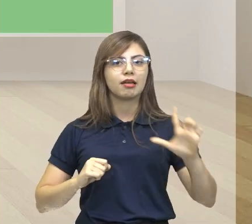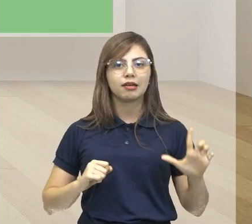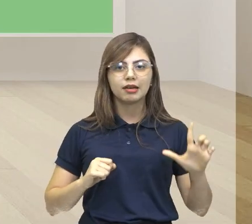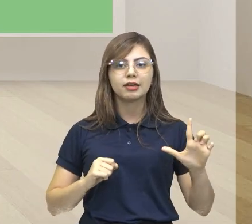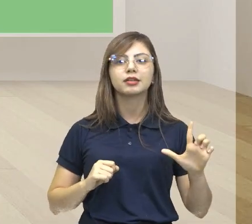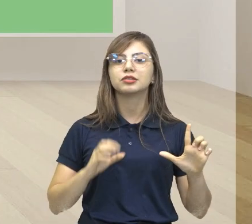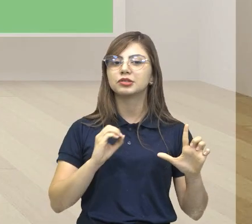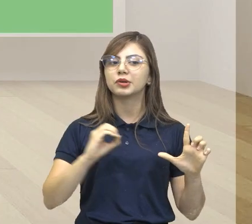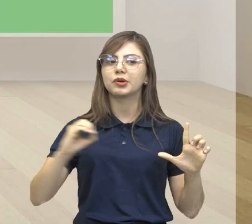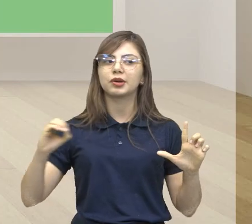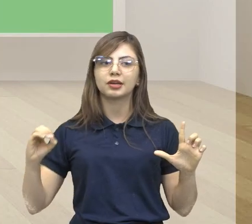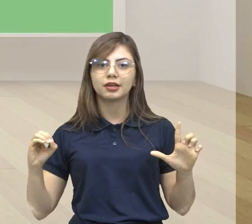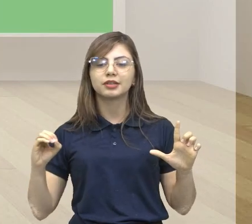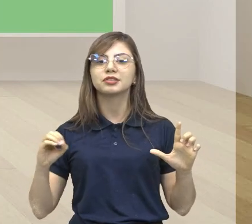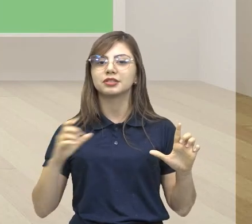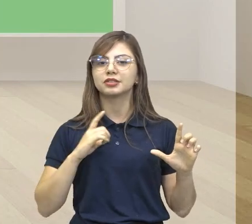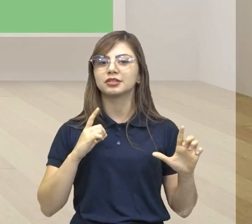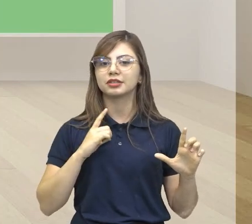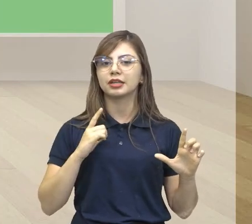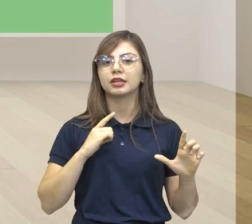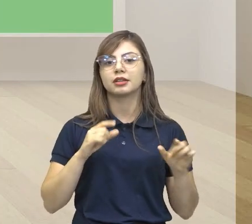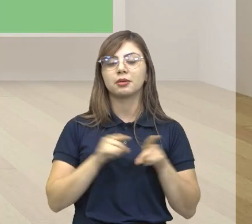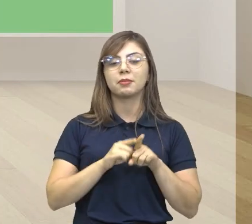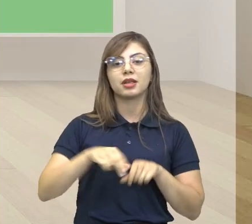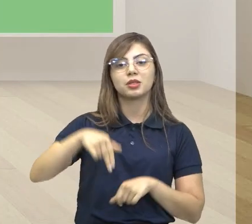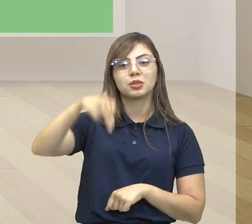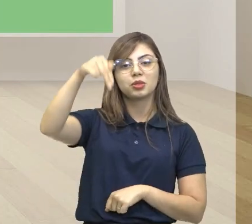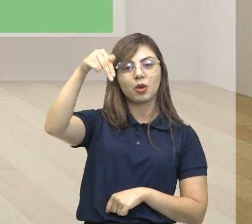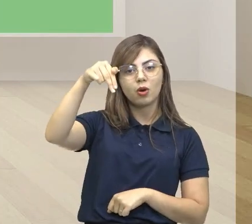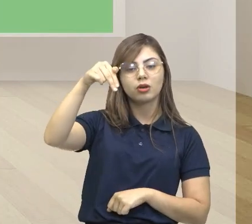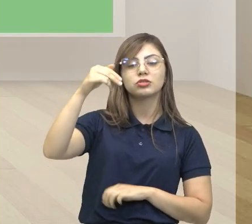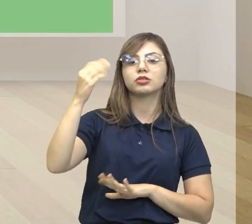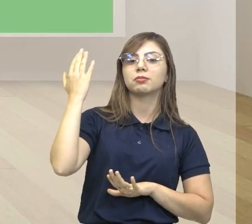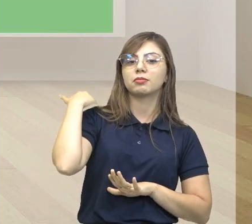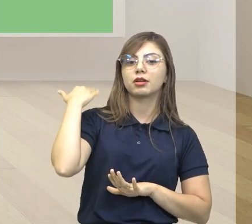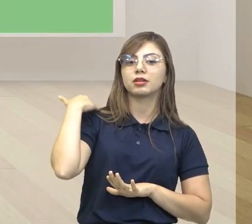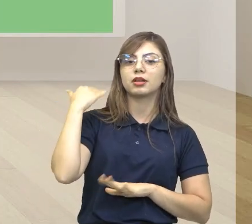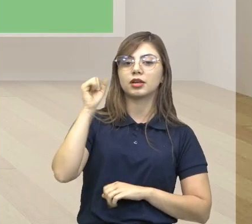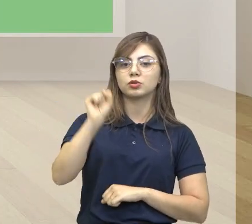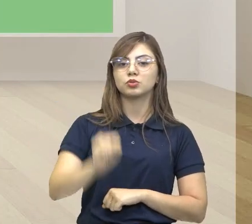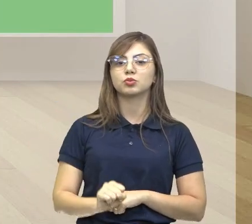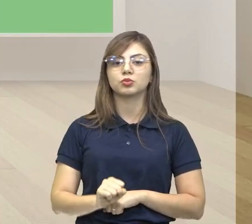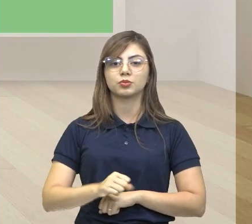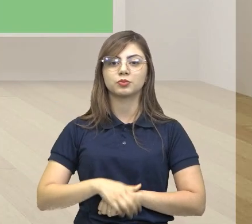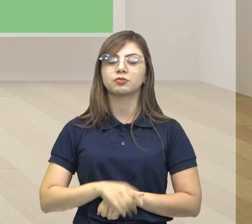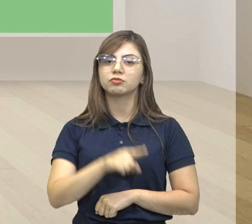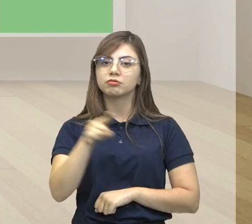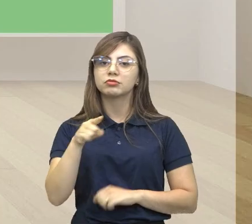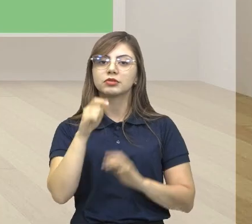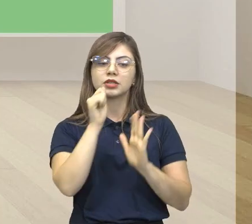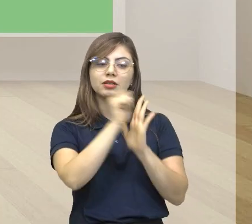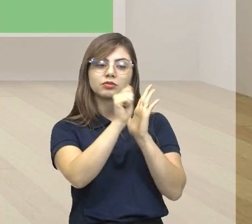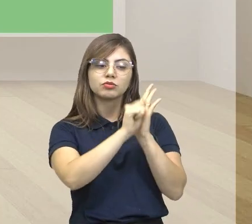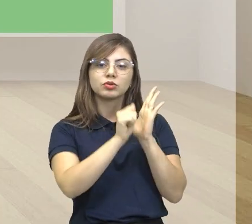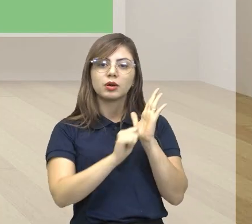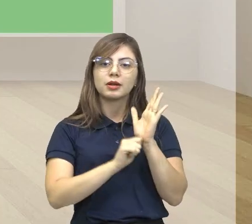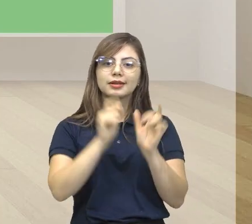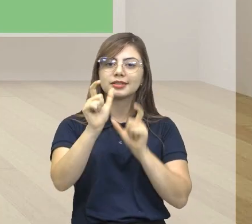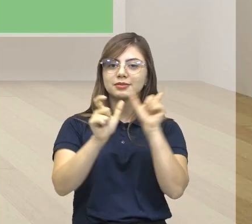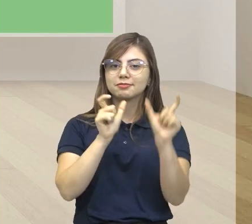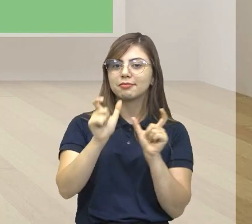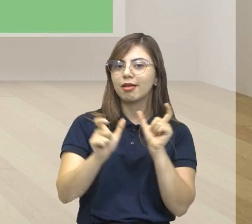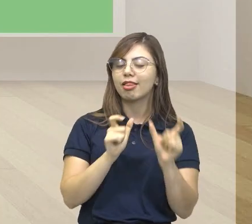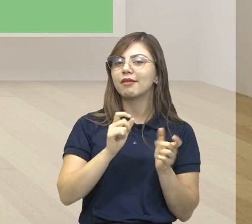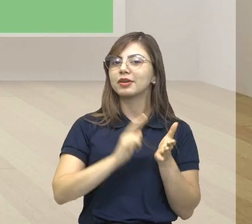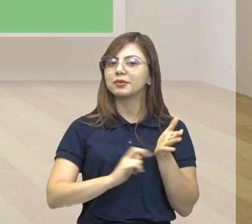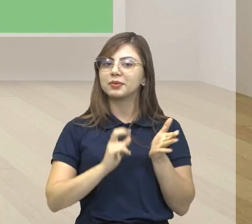o oeste, frente vai ser norte e as suas costas será o sul, tá? Anotem essas palavrinhas, anotem esse vocabulário que eu vou